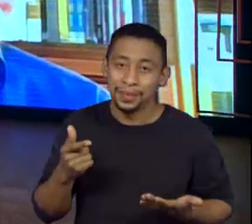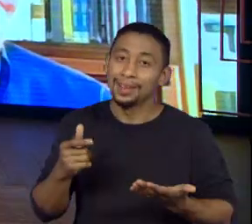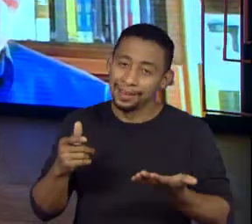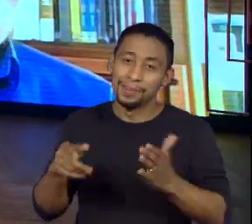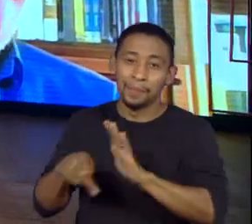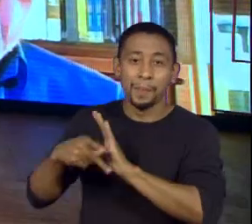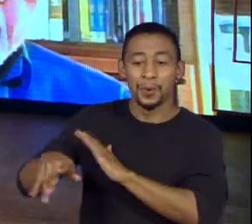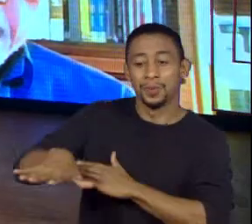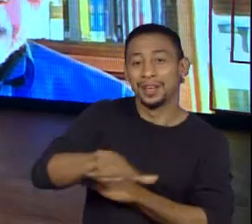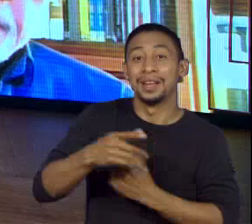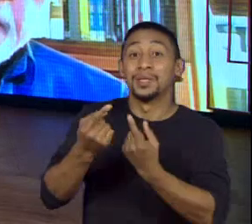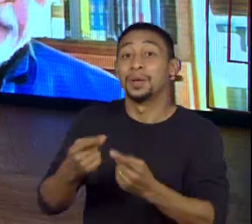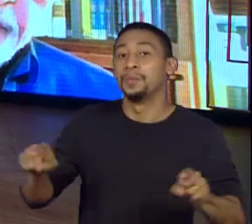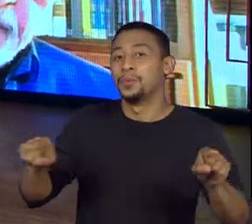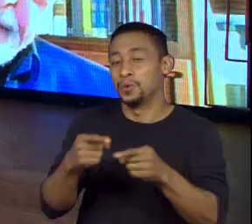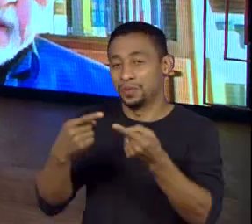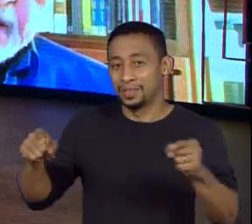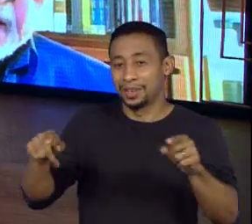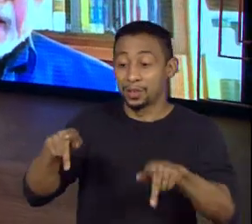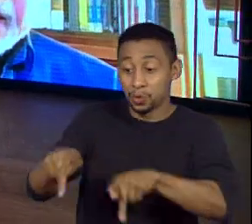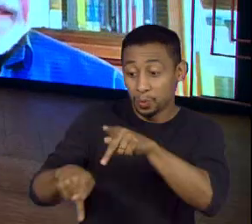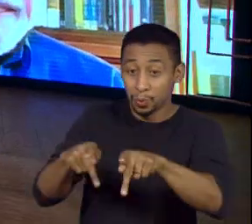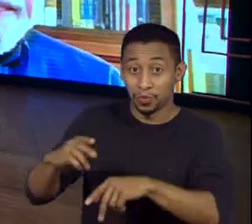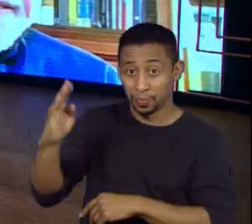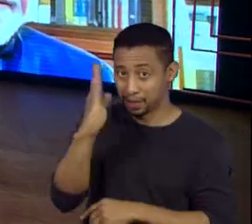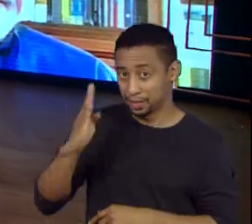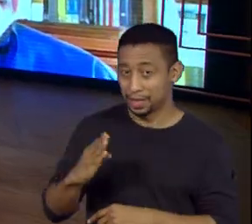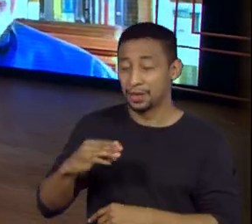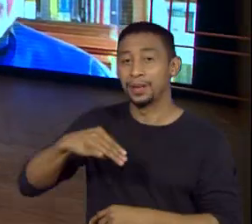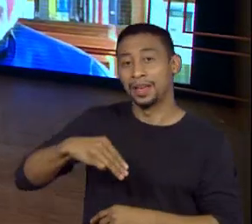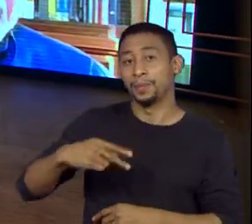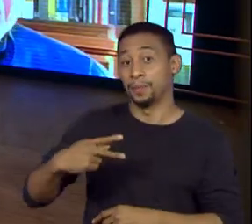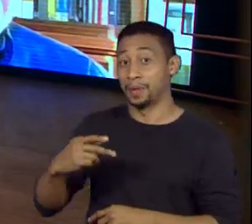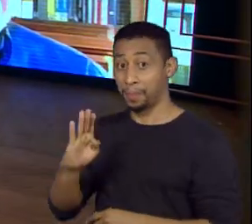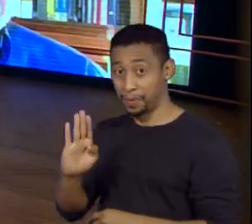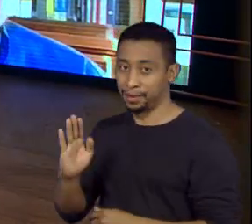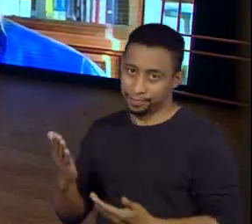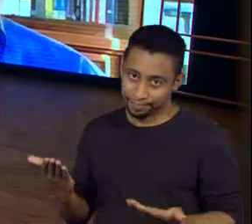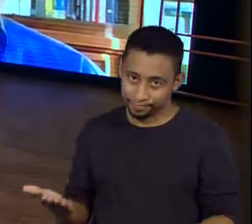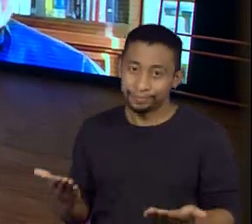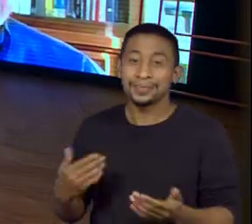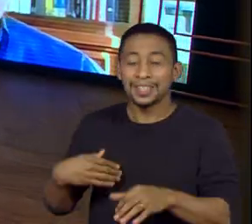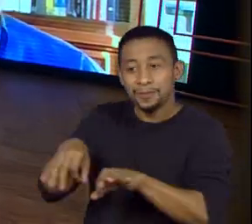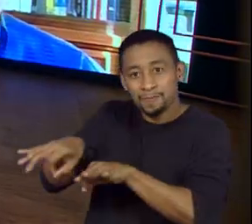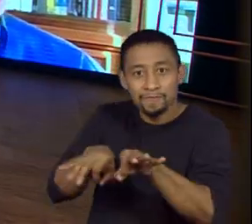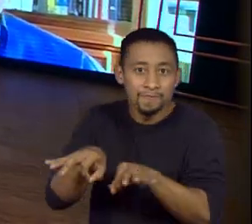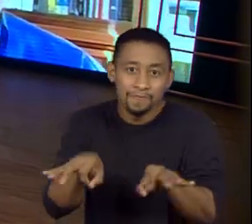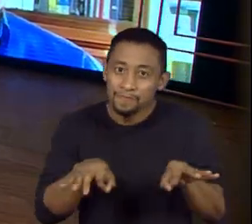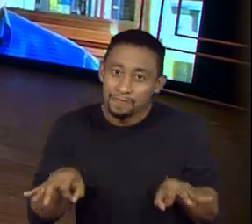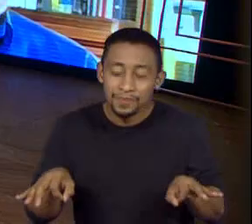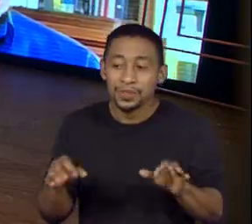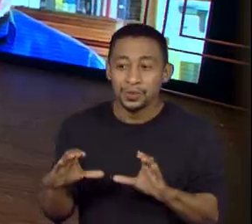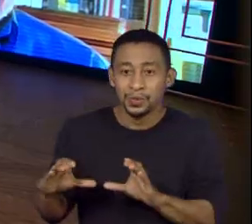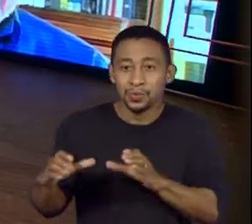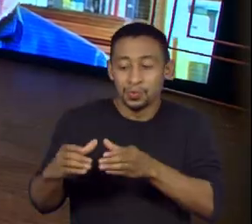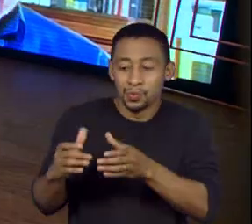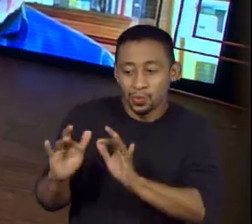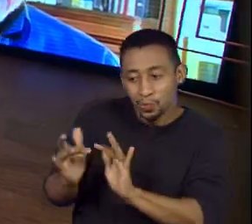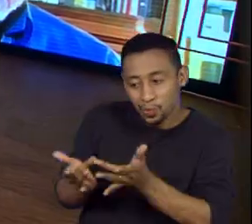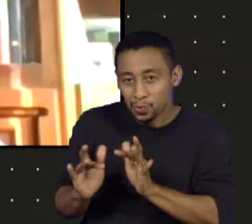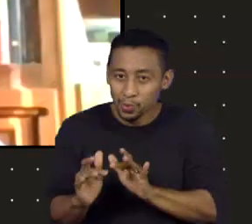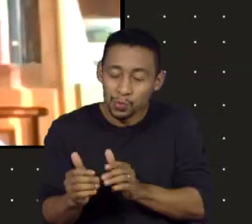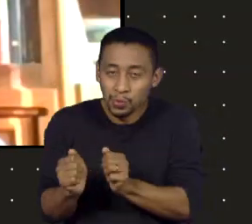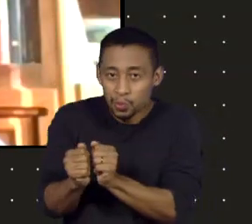fascículos da história da música popular brasileira. E eu toquei isso para frente com alguns